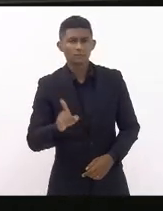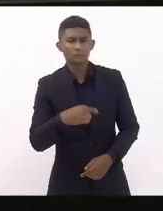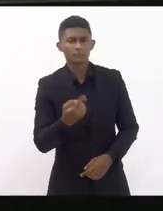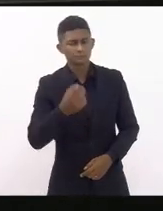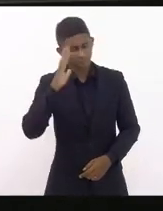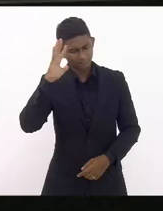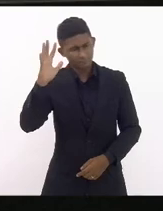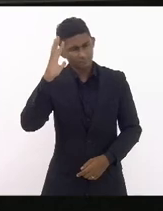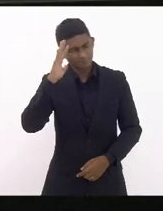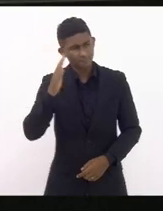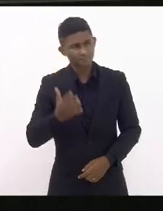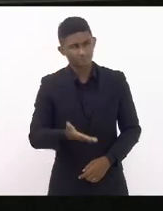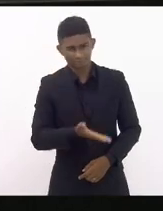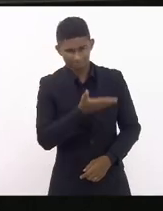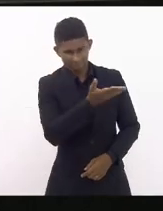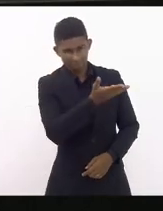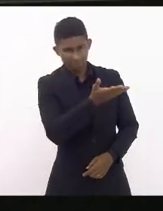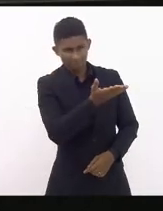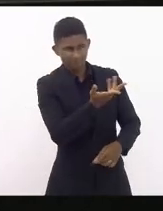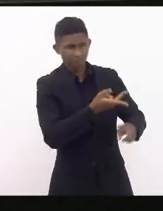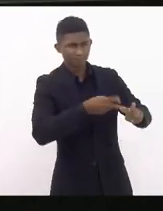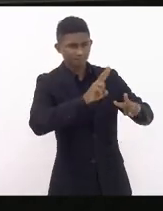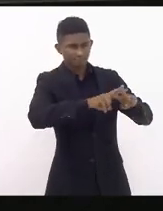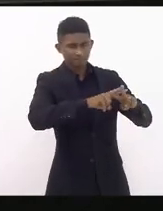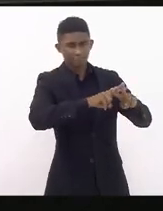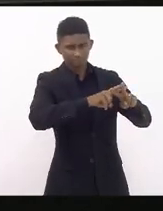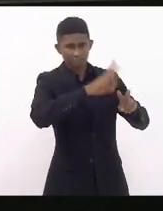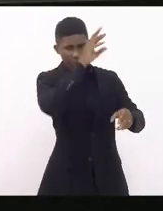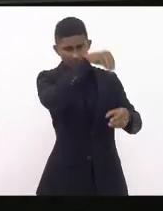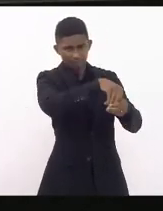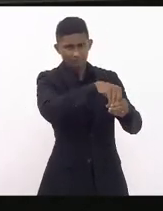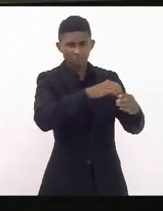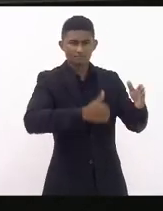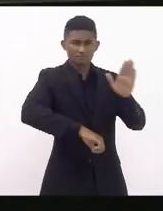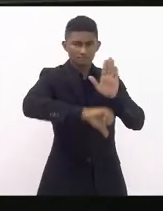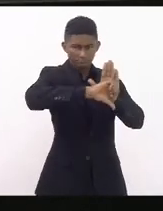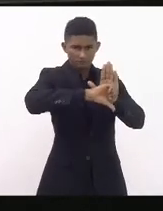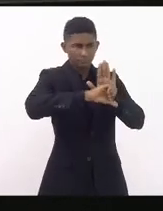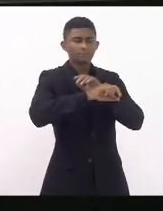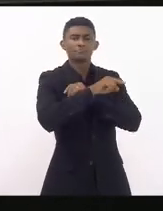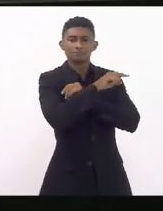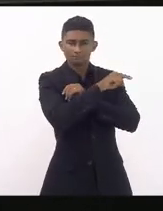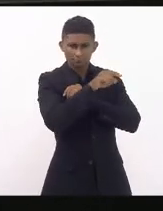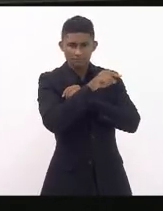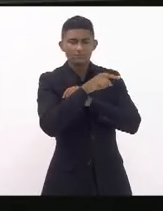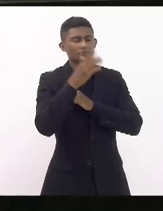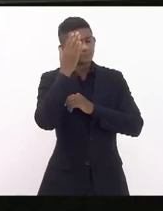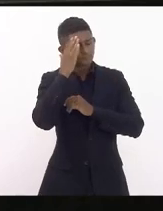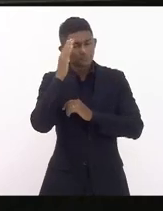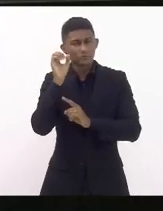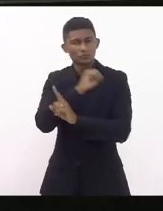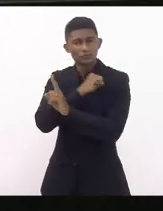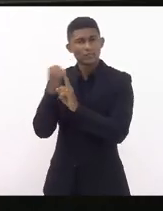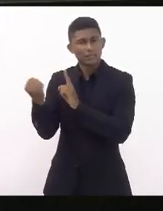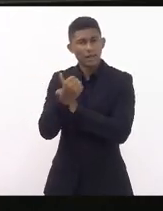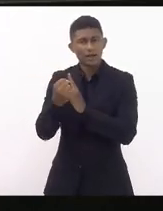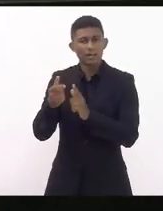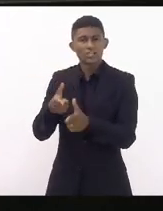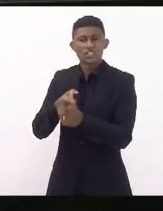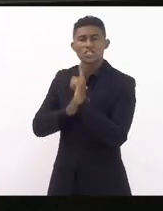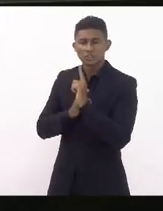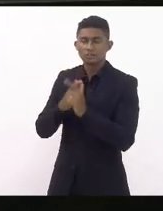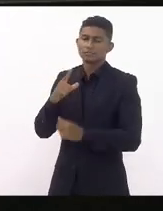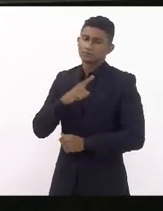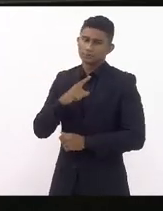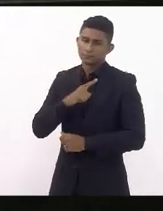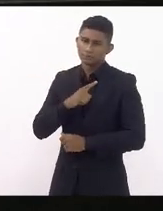encarceramento, onde a pessoa vai estar ali cumprindo a sua pena, pagando a sua dívida para a sociedade, a gente precisa